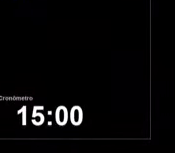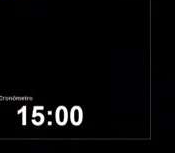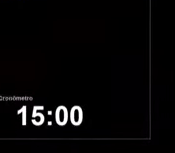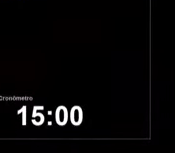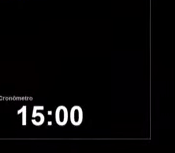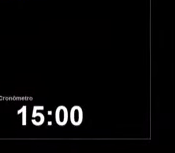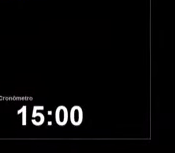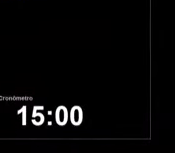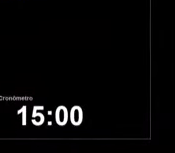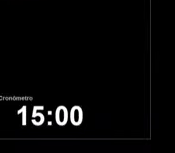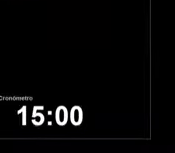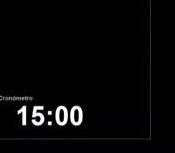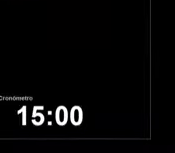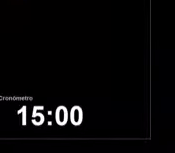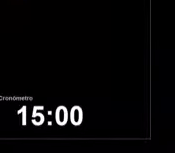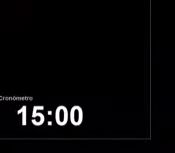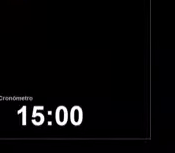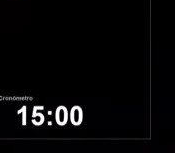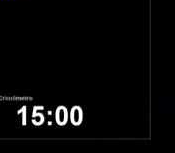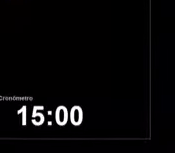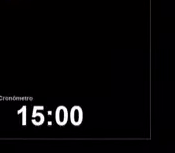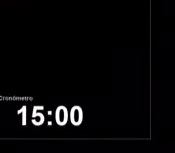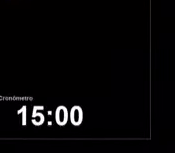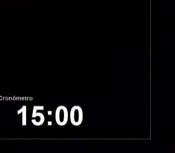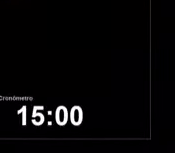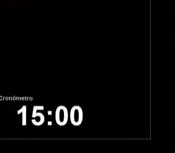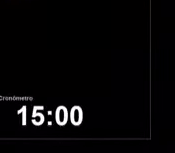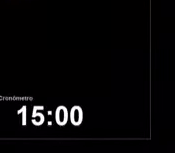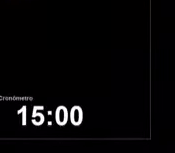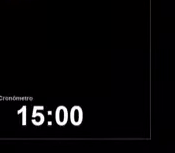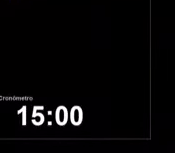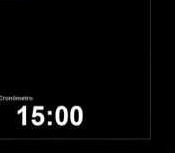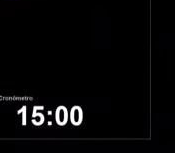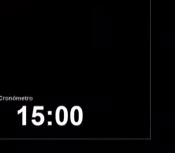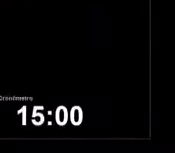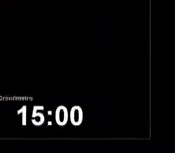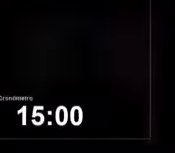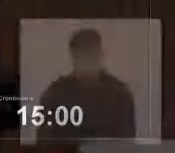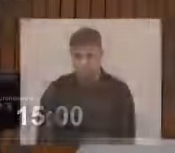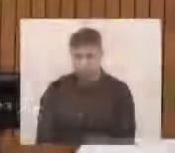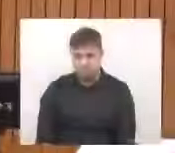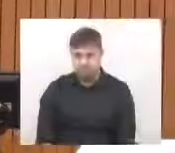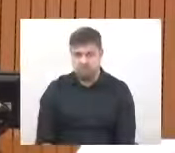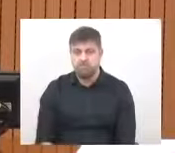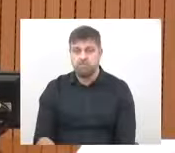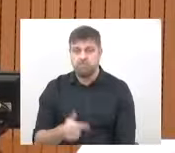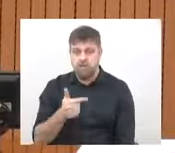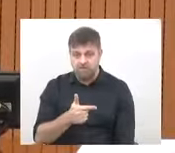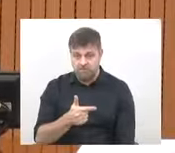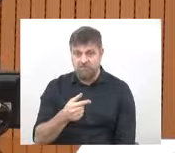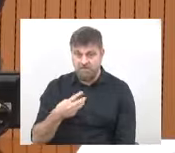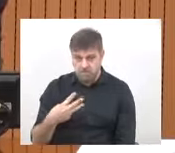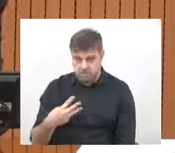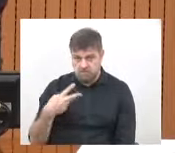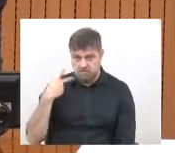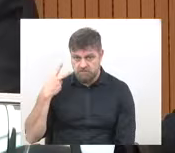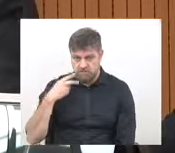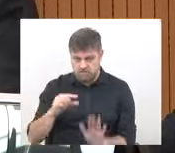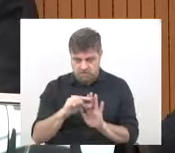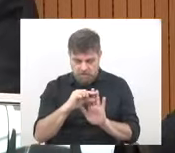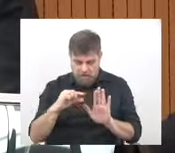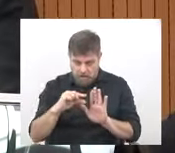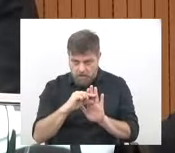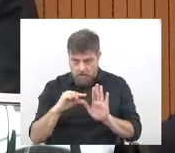Posso encerrar? Consulto o vereador Elias. Senhor presidente, 23 votos favoráveis às